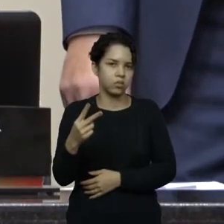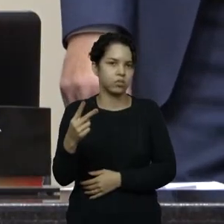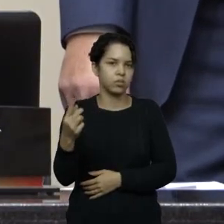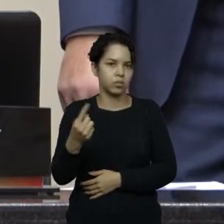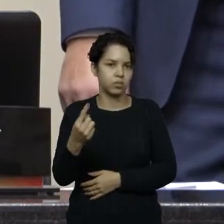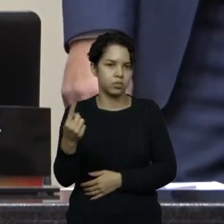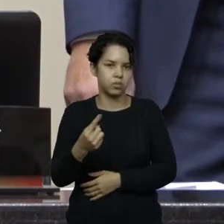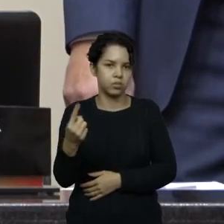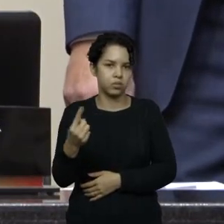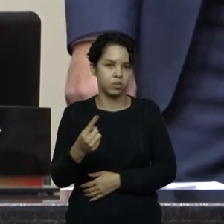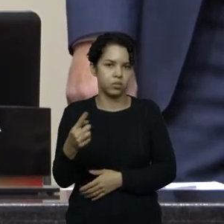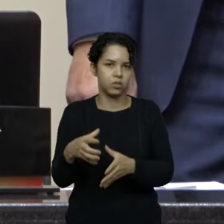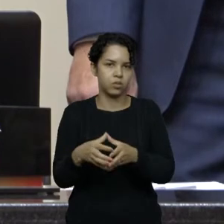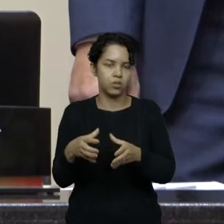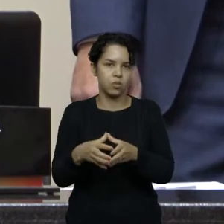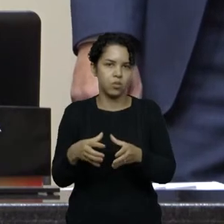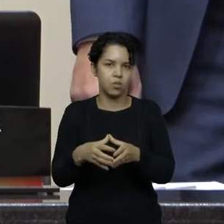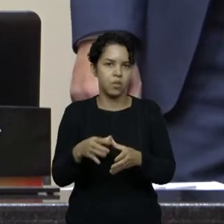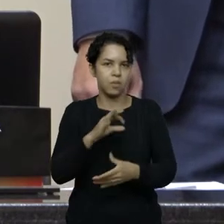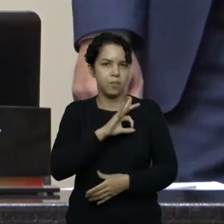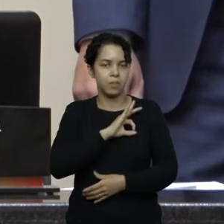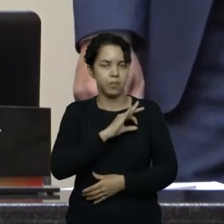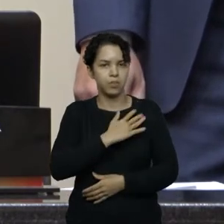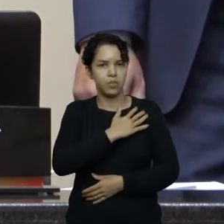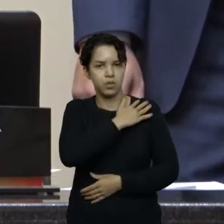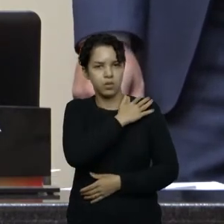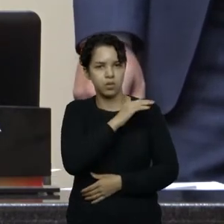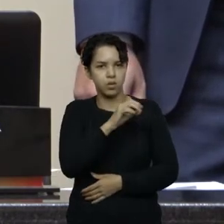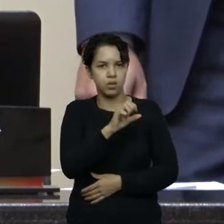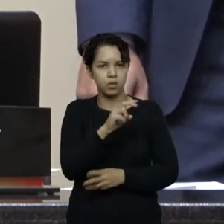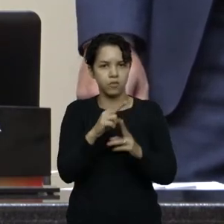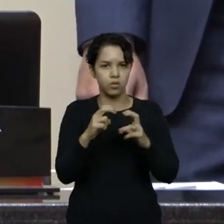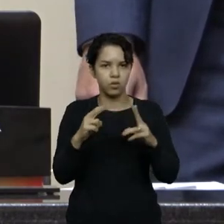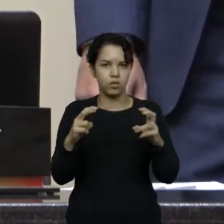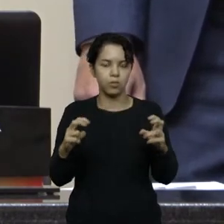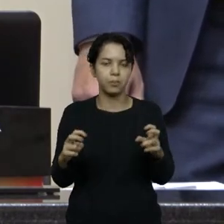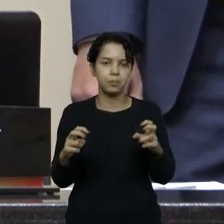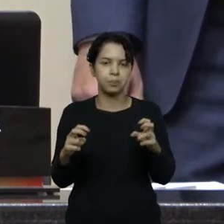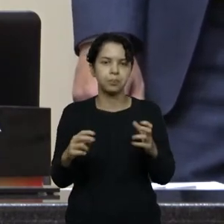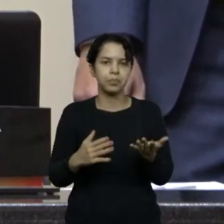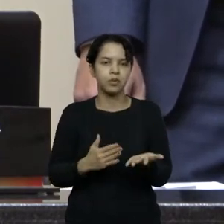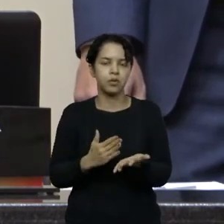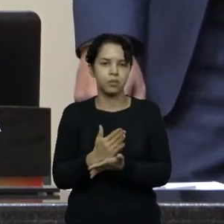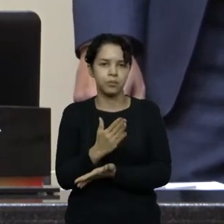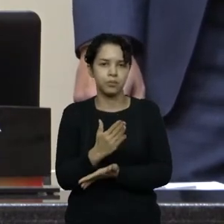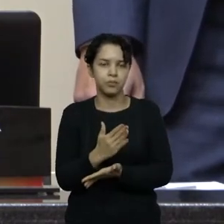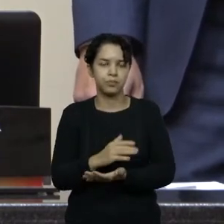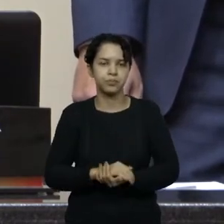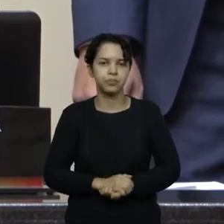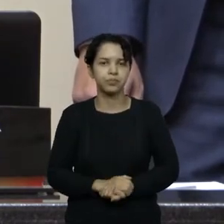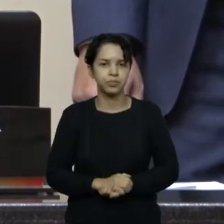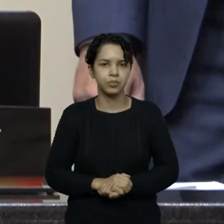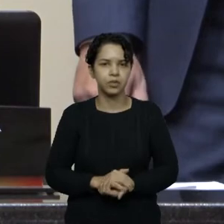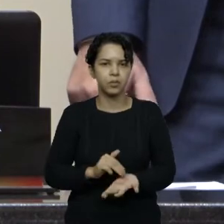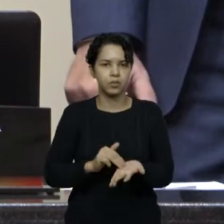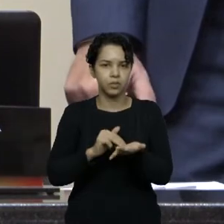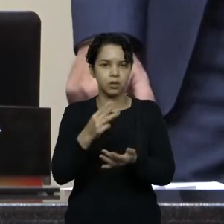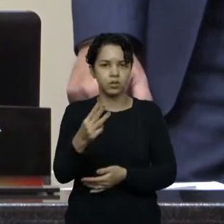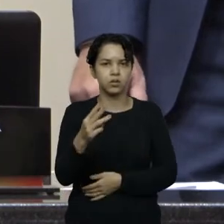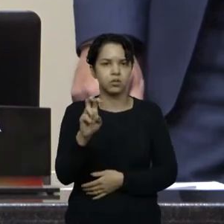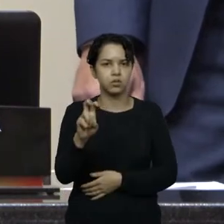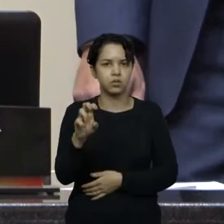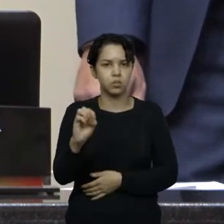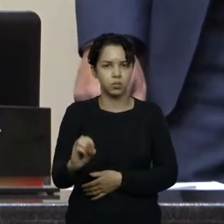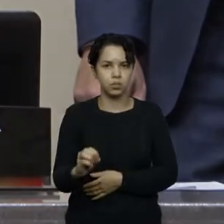PM e Florianópolis e discussão não havendo Quem Queira discutir em votação aprovada a Moção o São 350